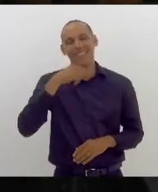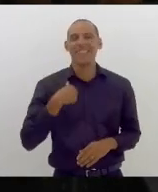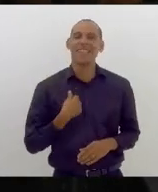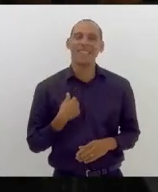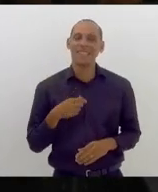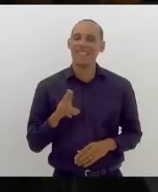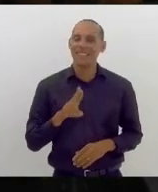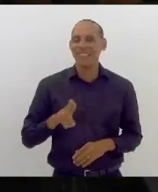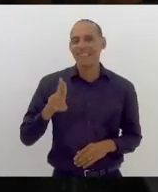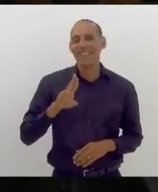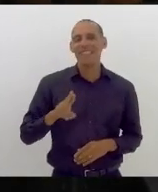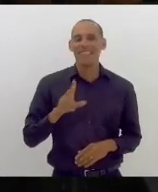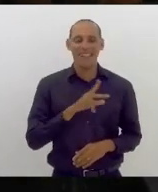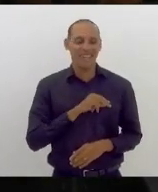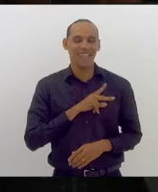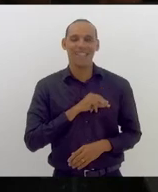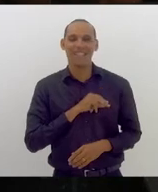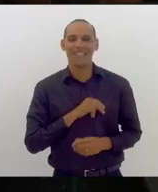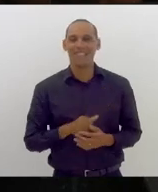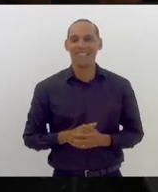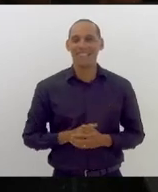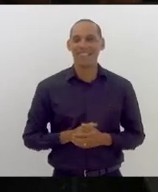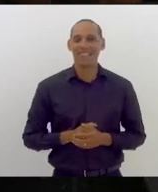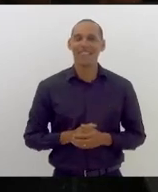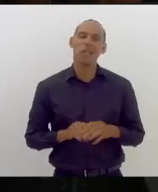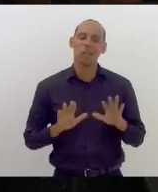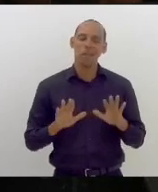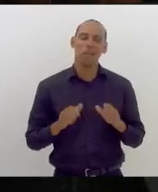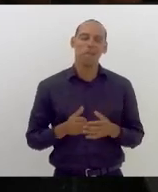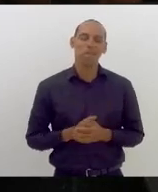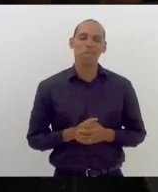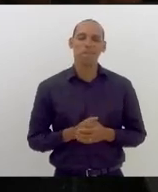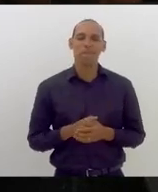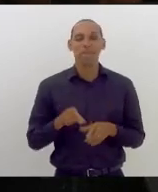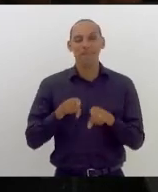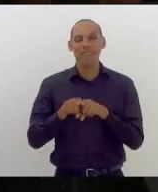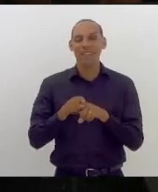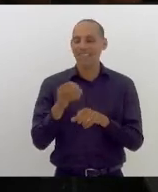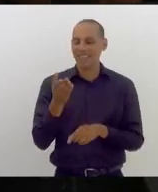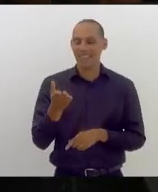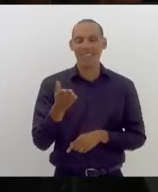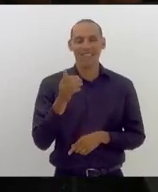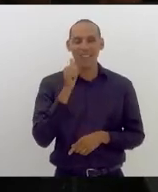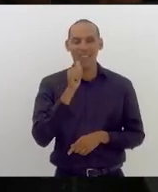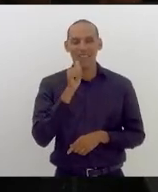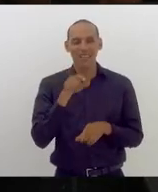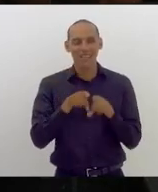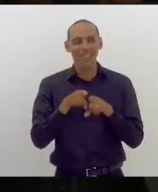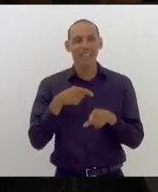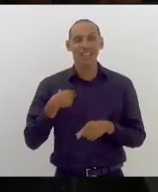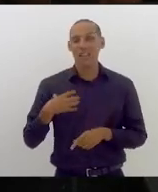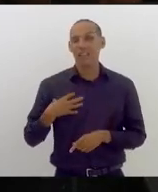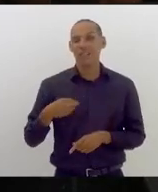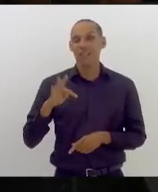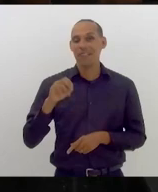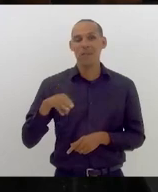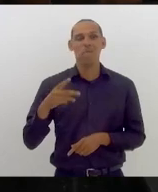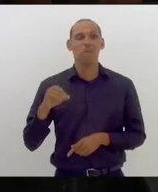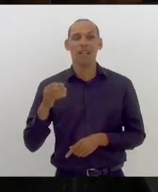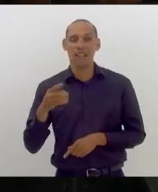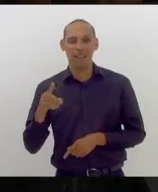conseguir usar um crachá. Mas, sem dúvida nenhuma, com a minha irmã, eu sou filho temporão, para os que não